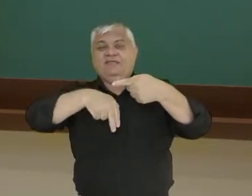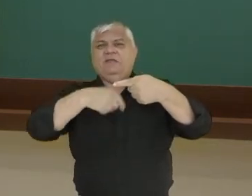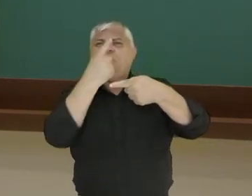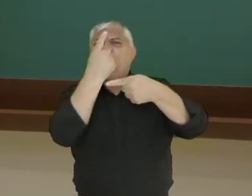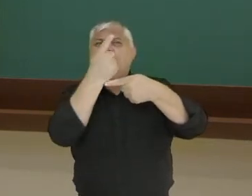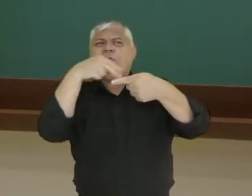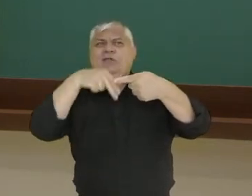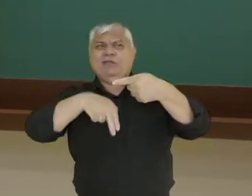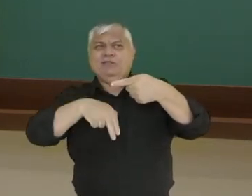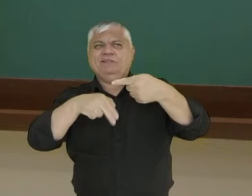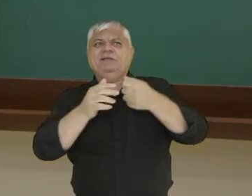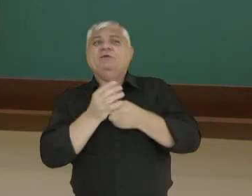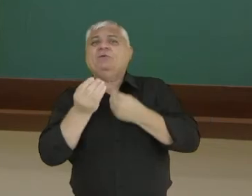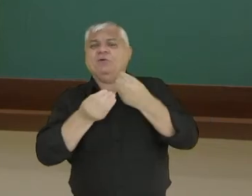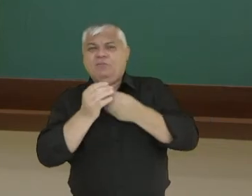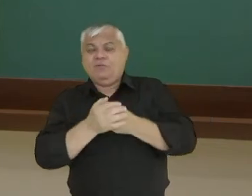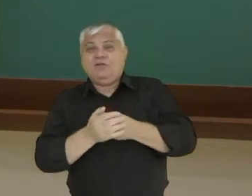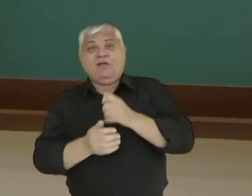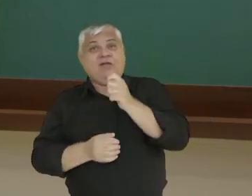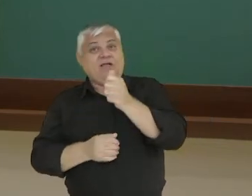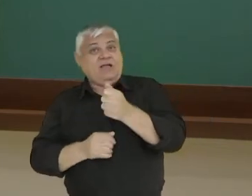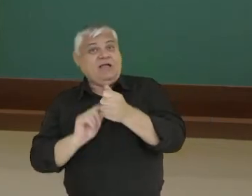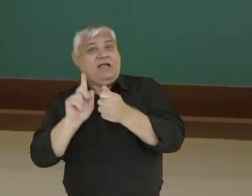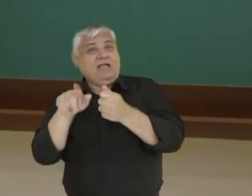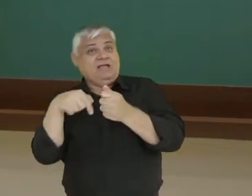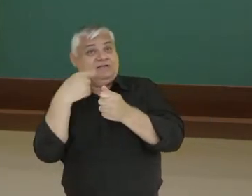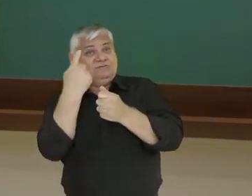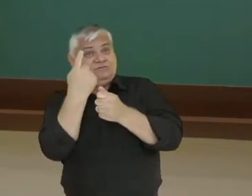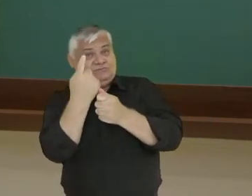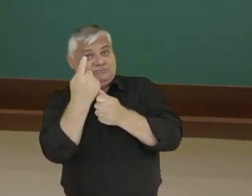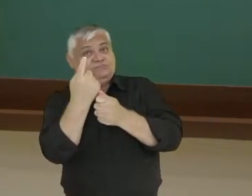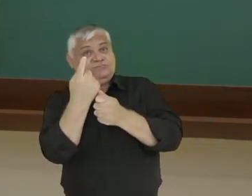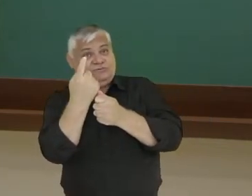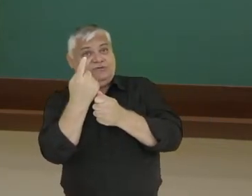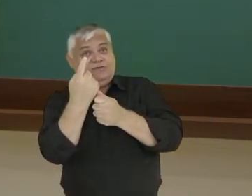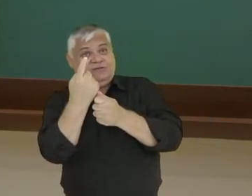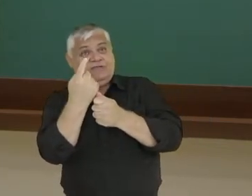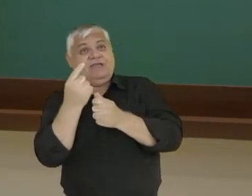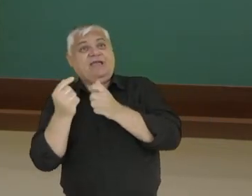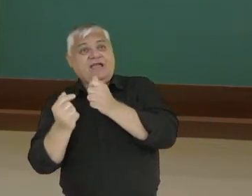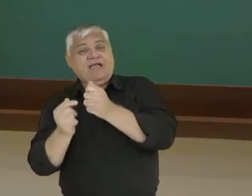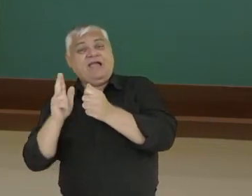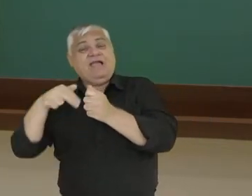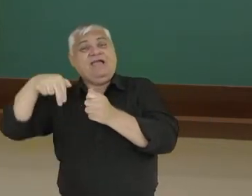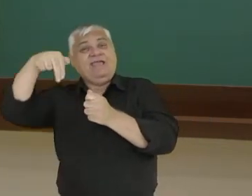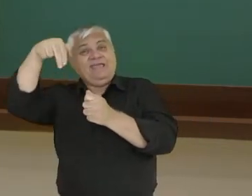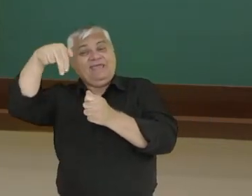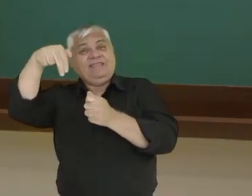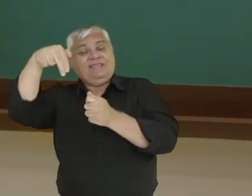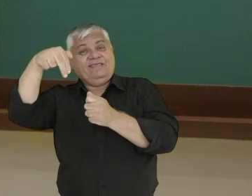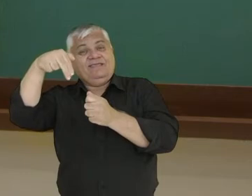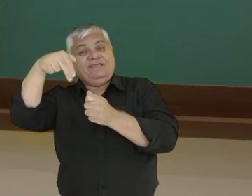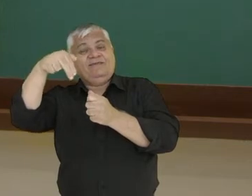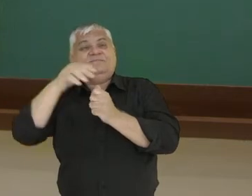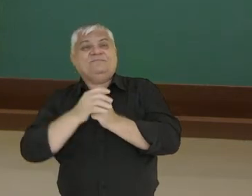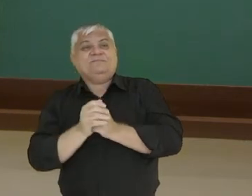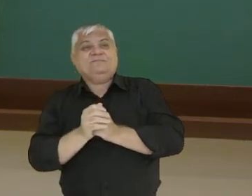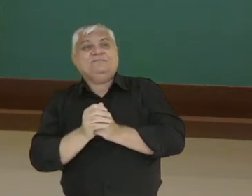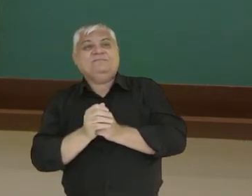na A. É a mesma coisa que eu calcular log de 1 na base A menos o log de N na base